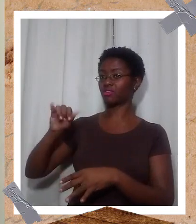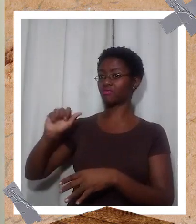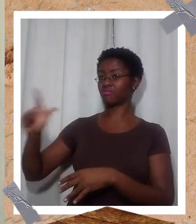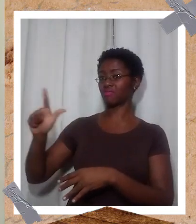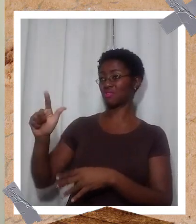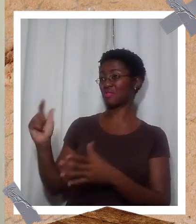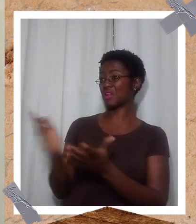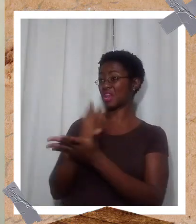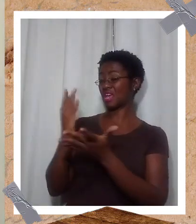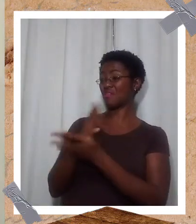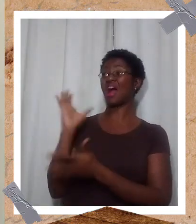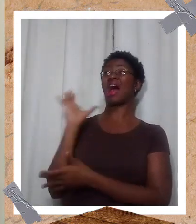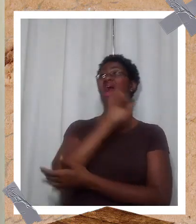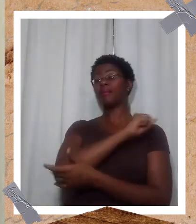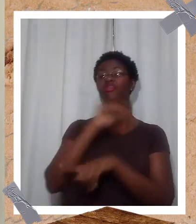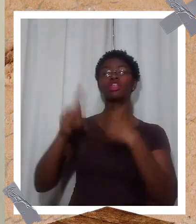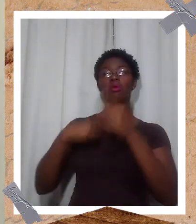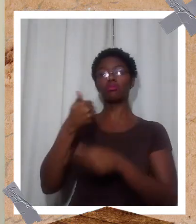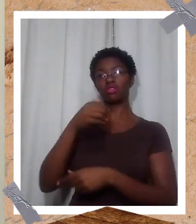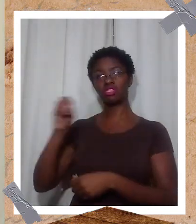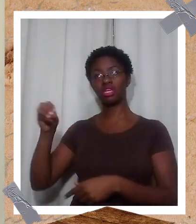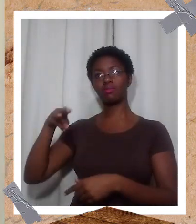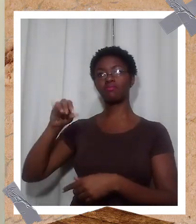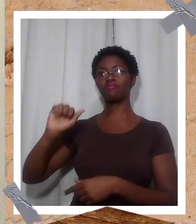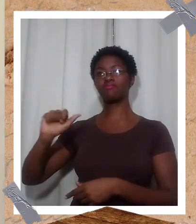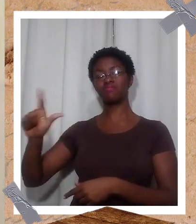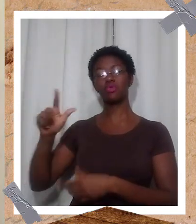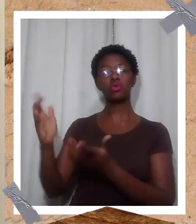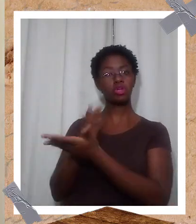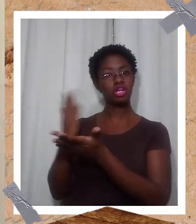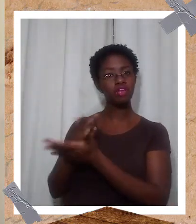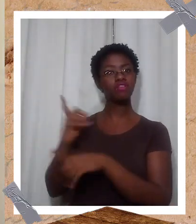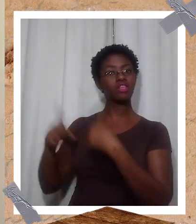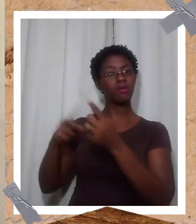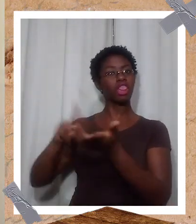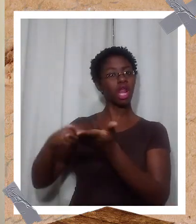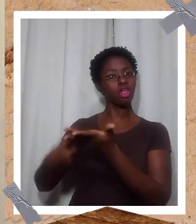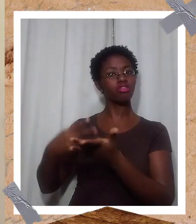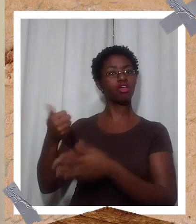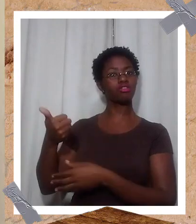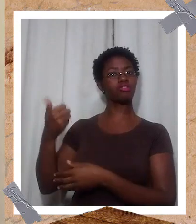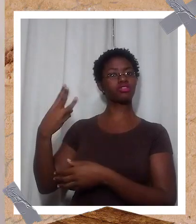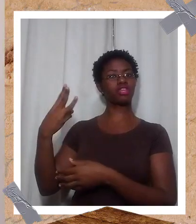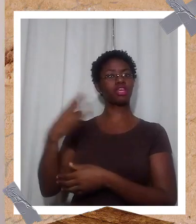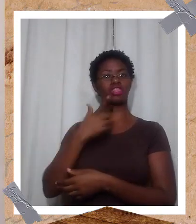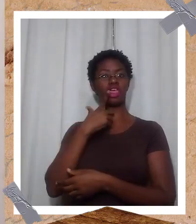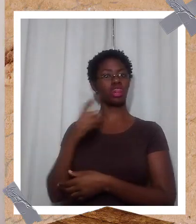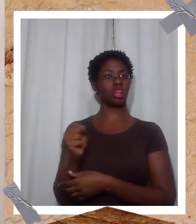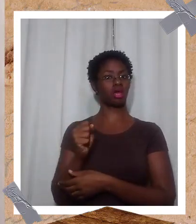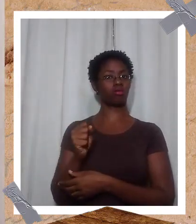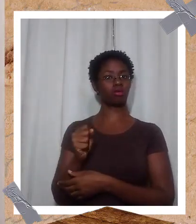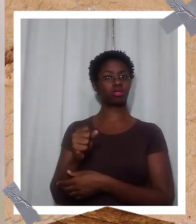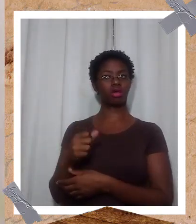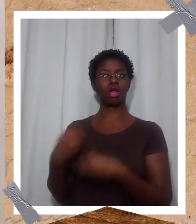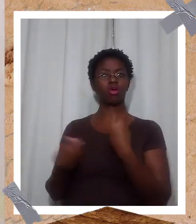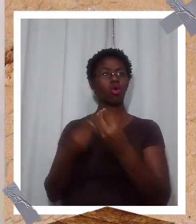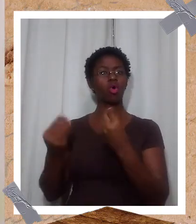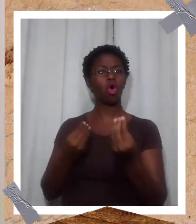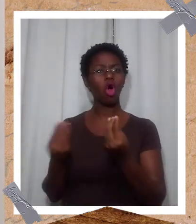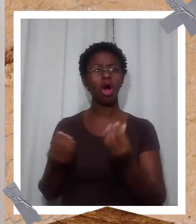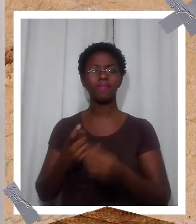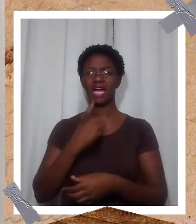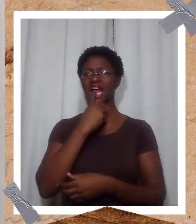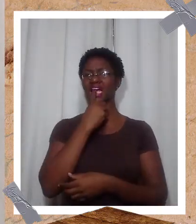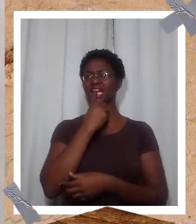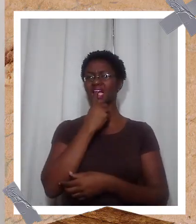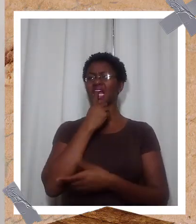mil livros, aí 13 idiomas. Então, a questão da inveja, de como lidar com isso, o retorno dela